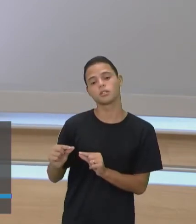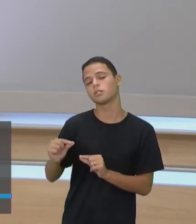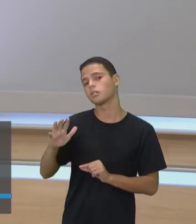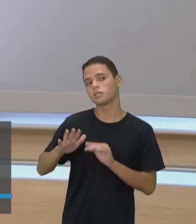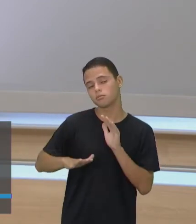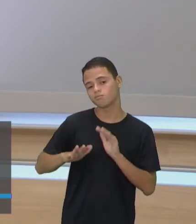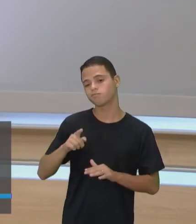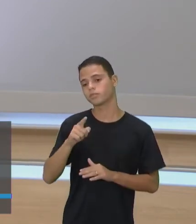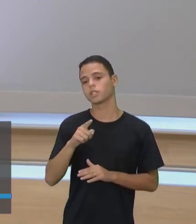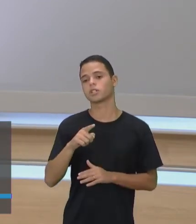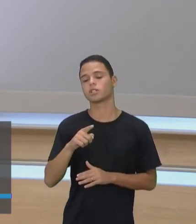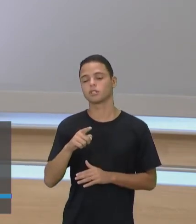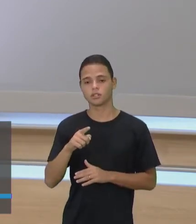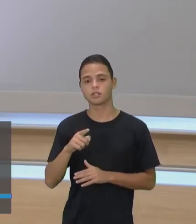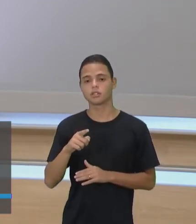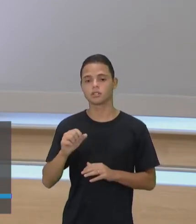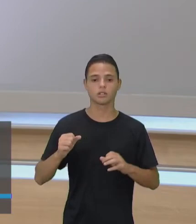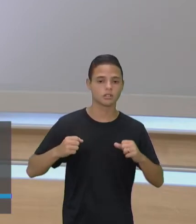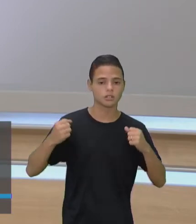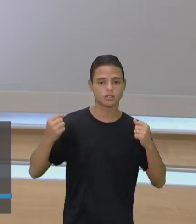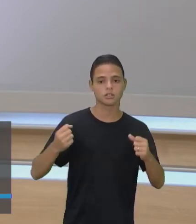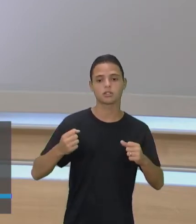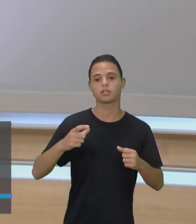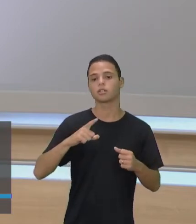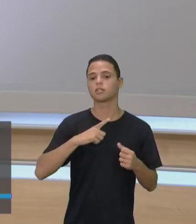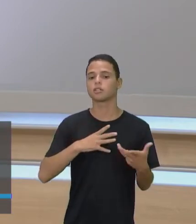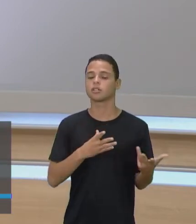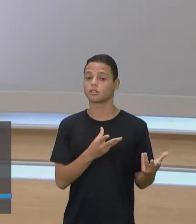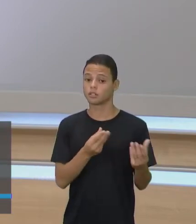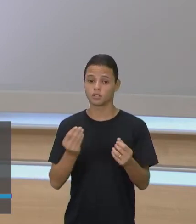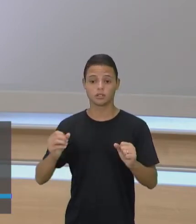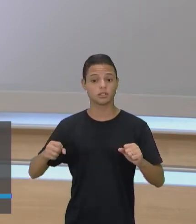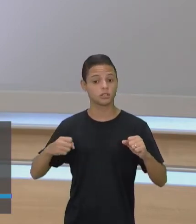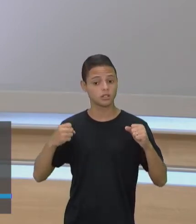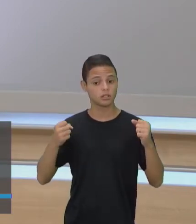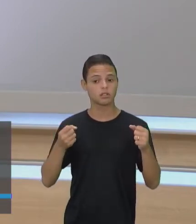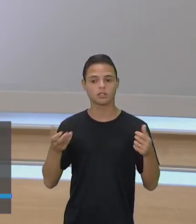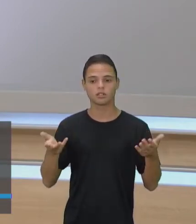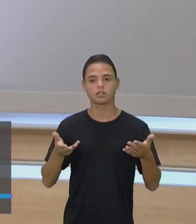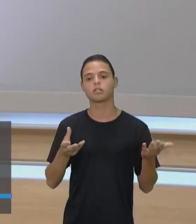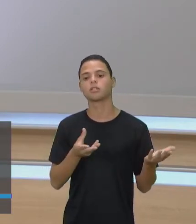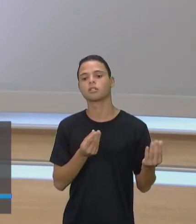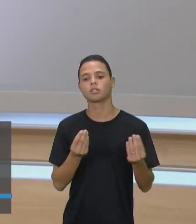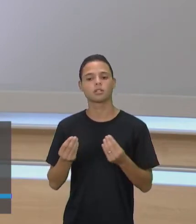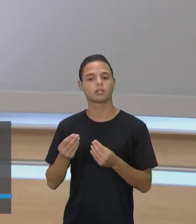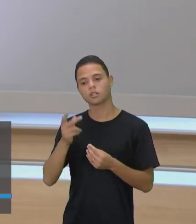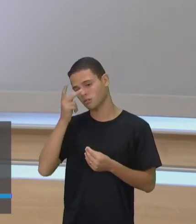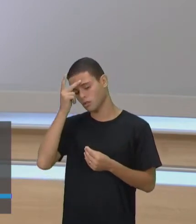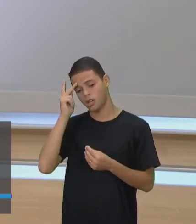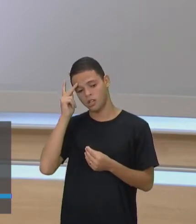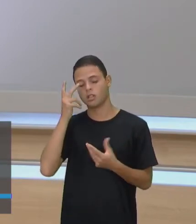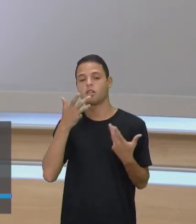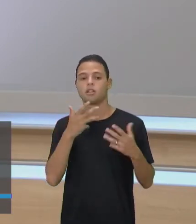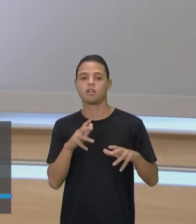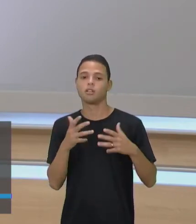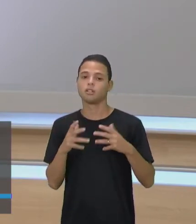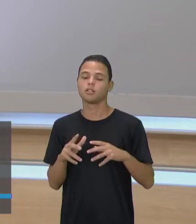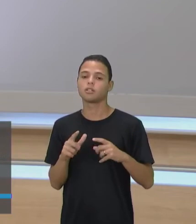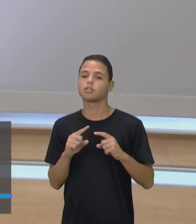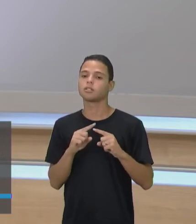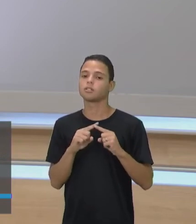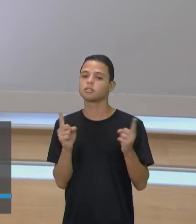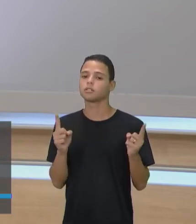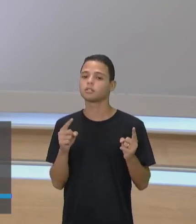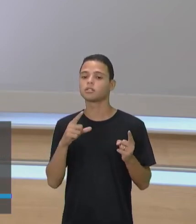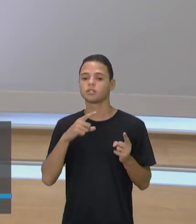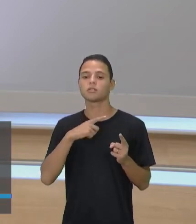você está fazendo. Existem muitas iniciativas hoje. A gente fala, a maioria das pessoas não está fazendo. Se hoje não existisse um